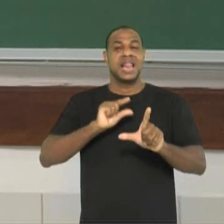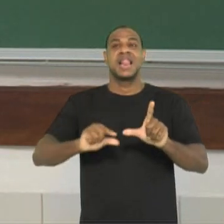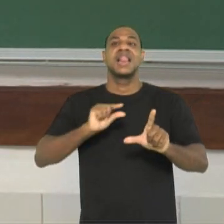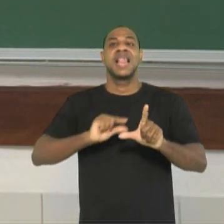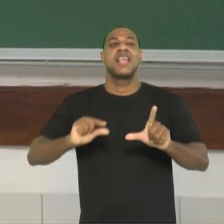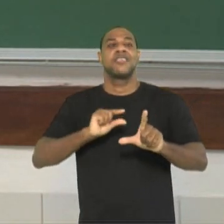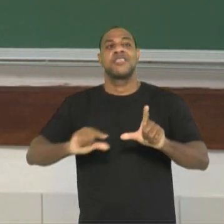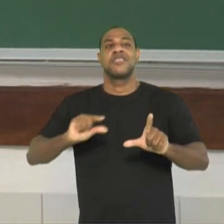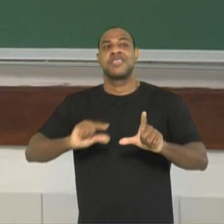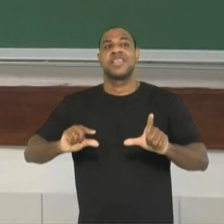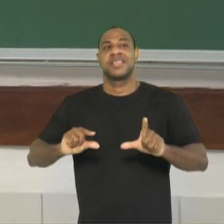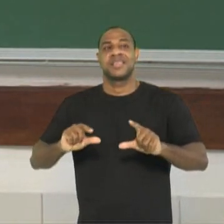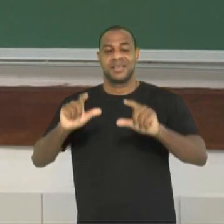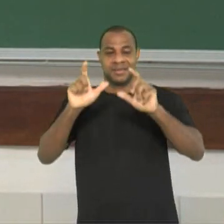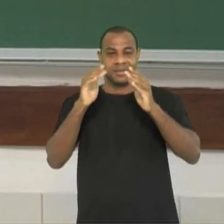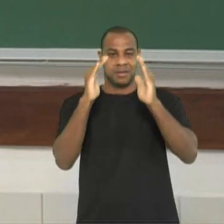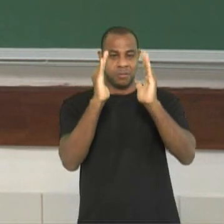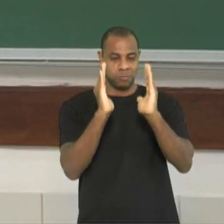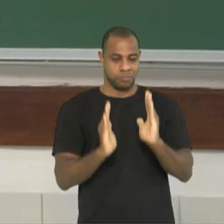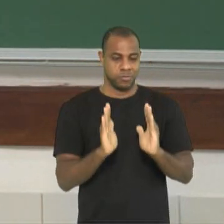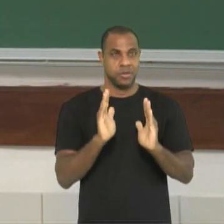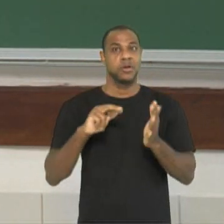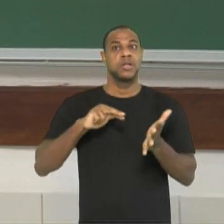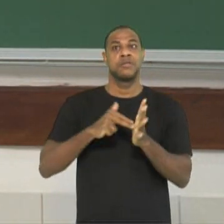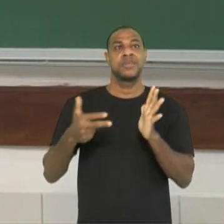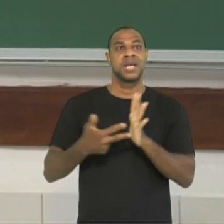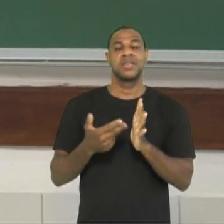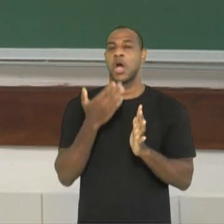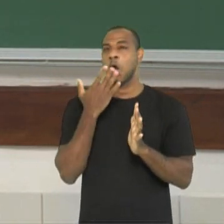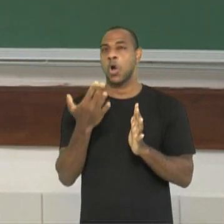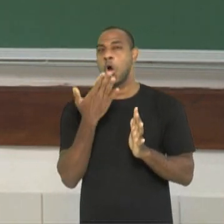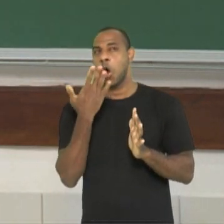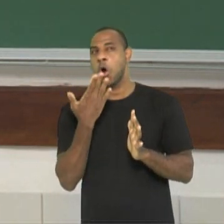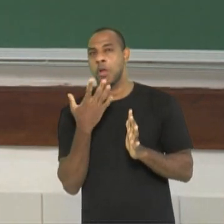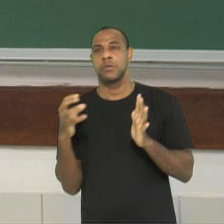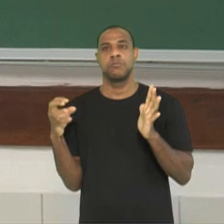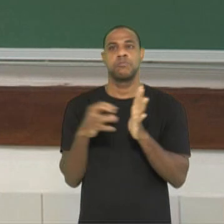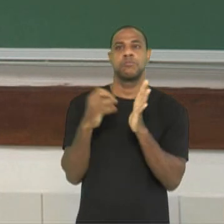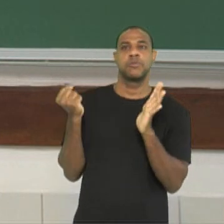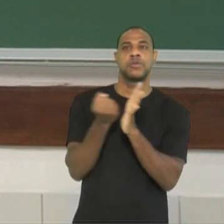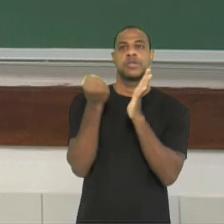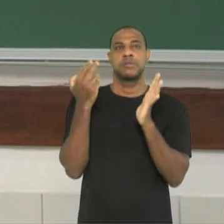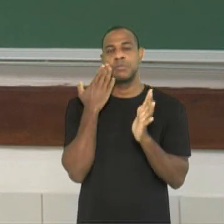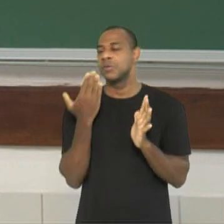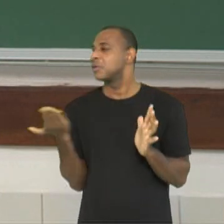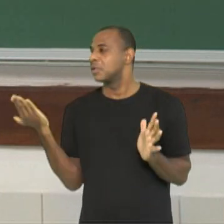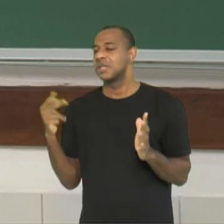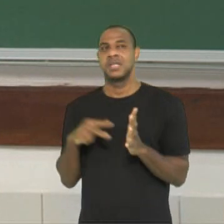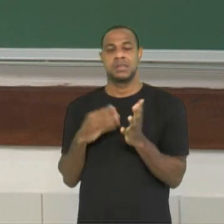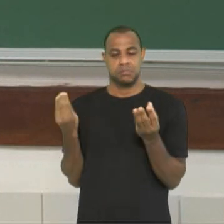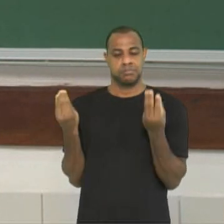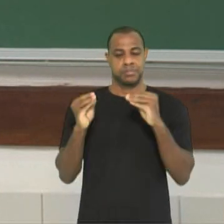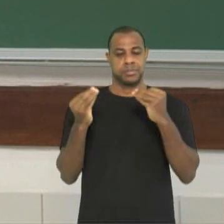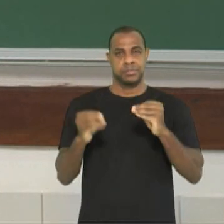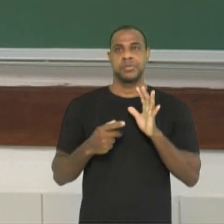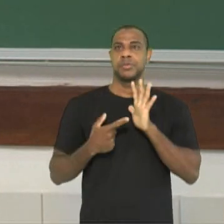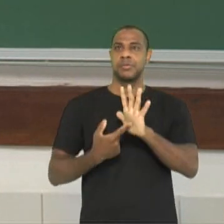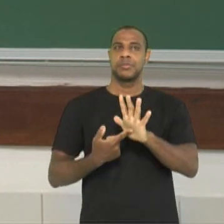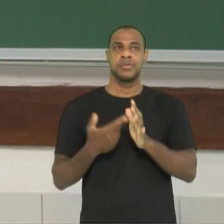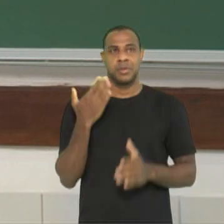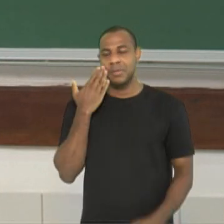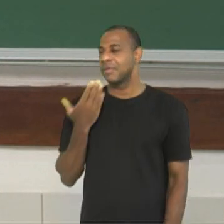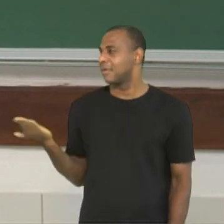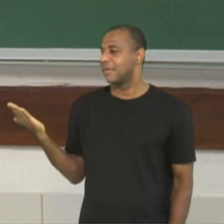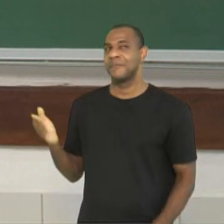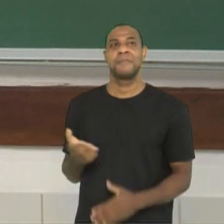parte do mapa que vai nos dizer o significado das cores e dos símbolos que estão sendo empregados nesta representação.